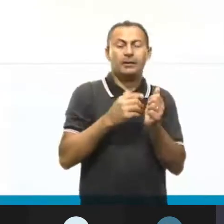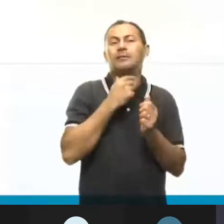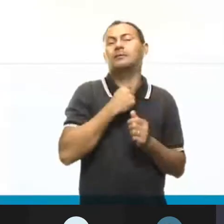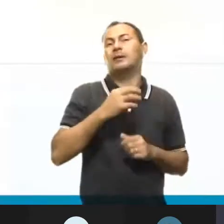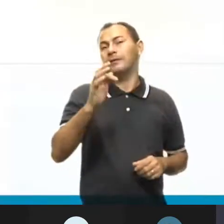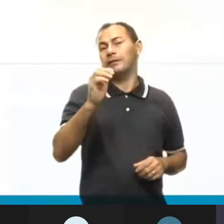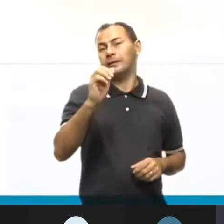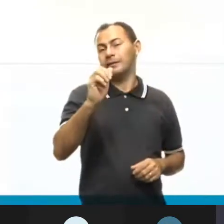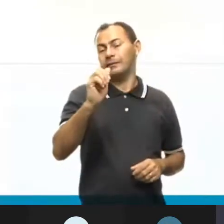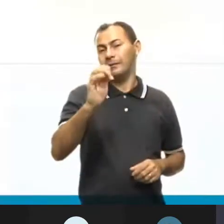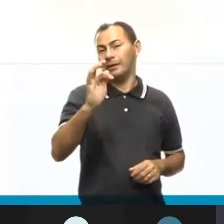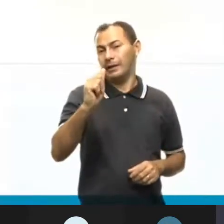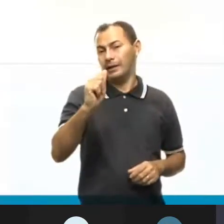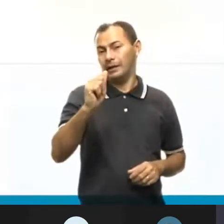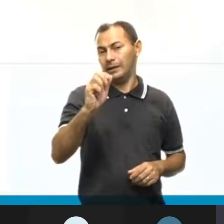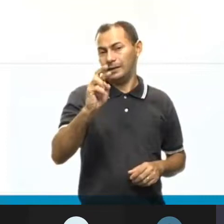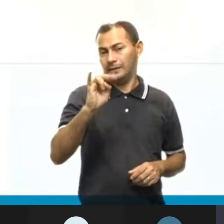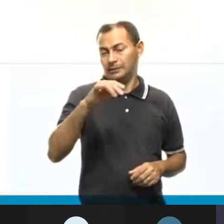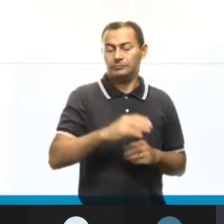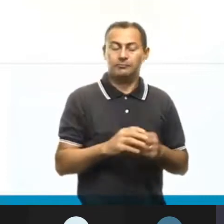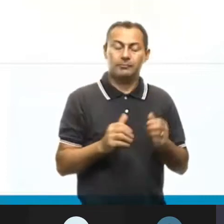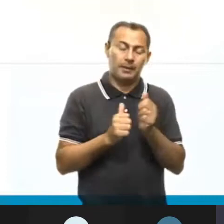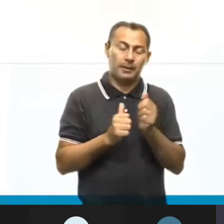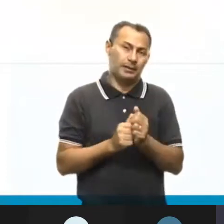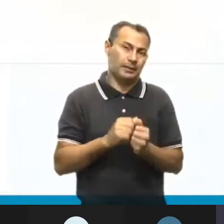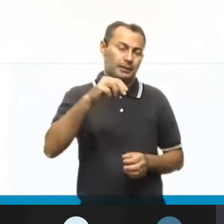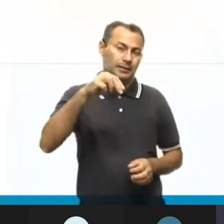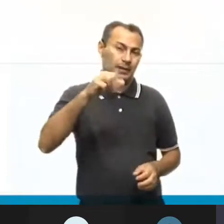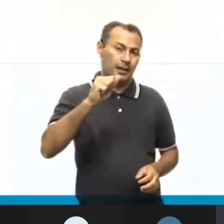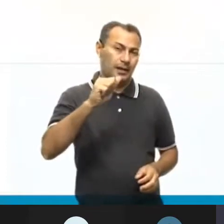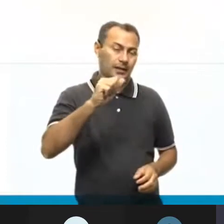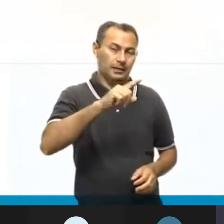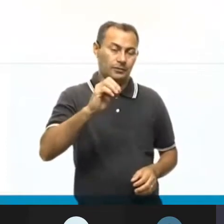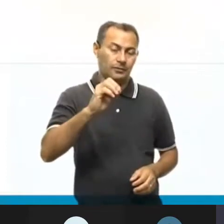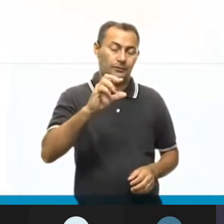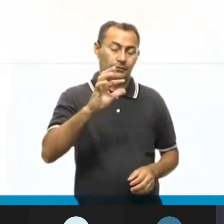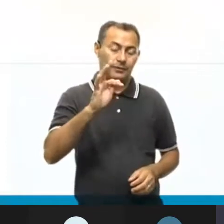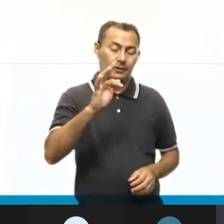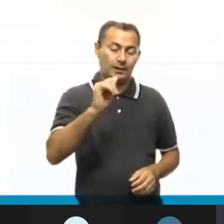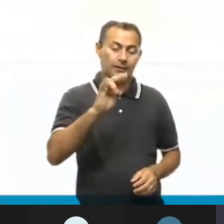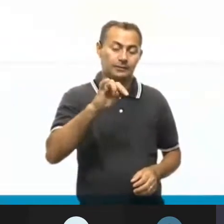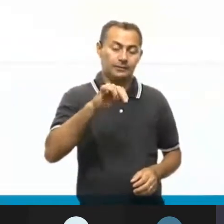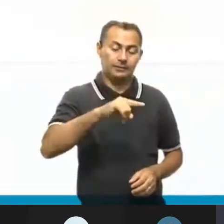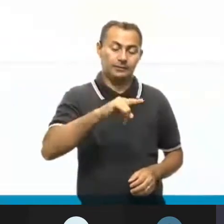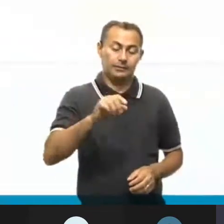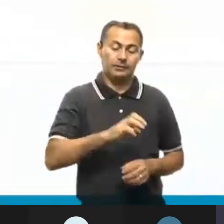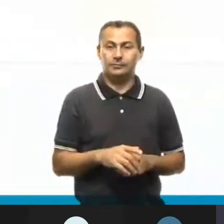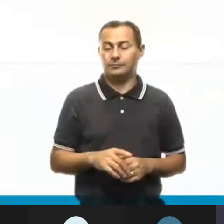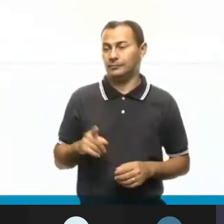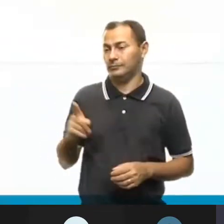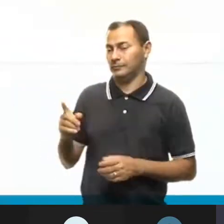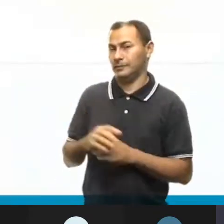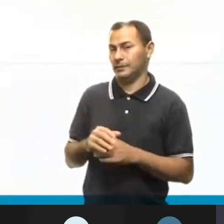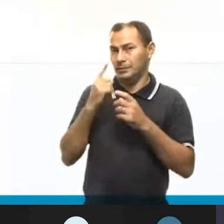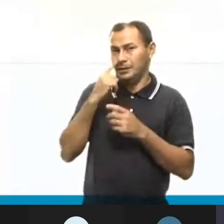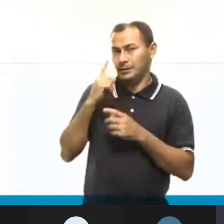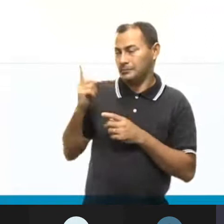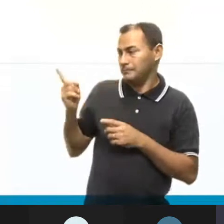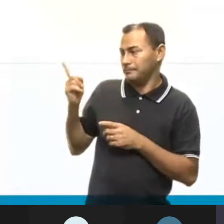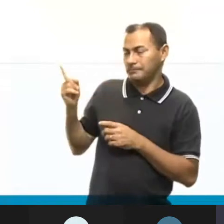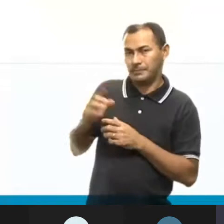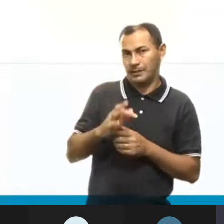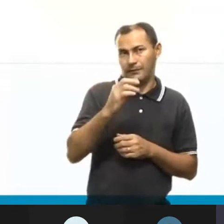cavidade nasal, nós chamamos aqui, ó, de nasofaringe ou parte nasal da faringe. Essa cavidade,